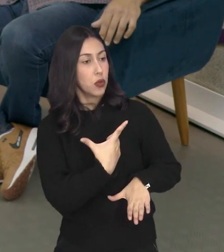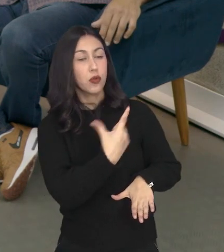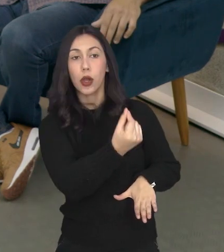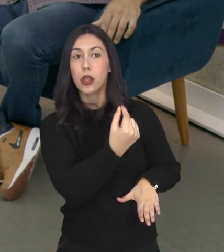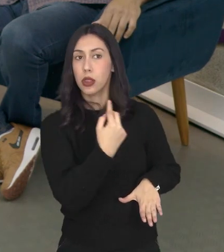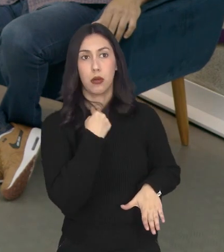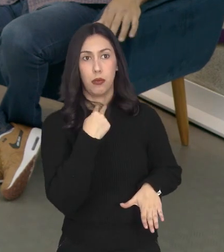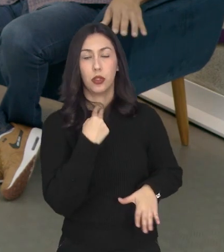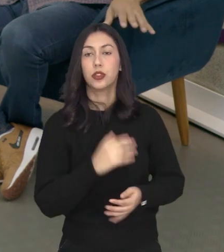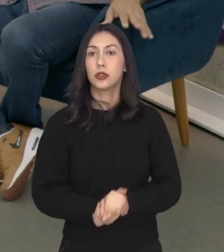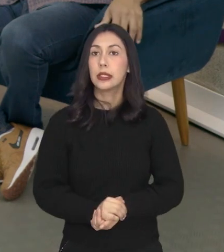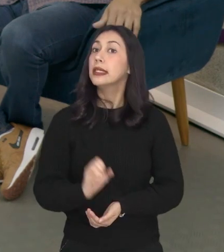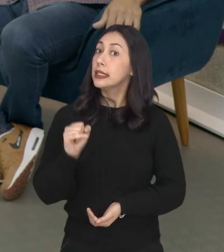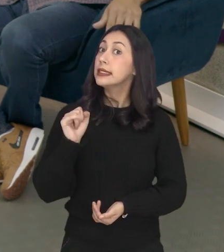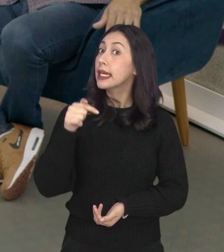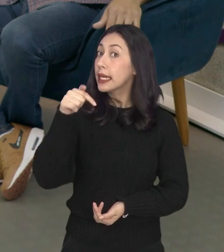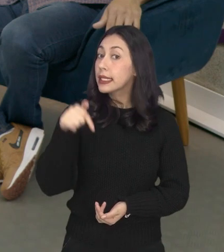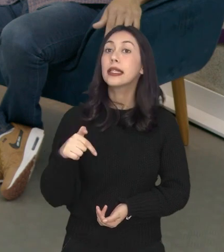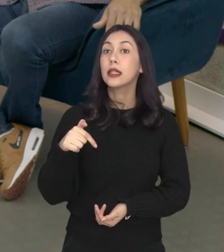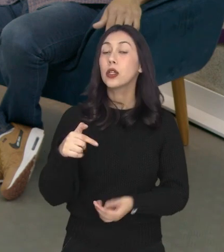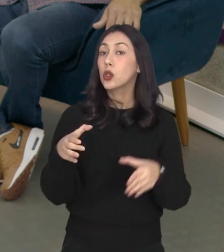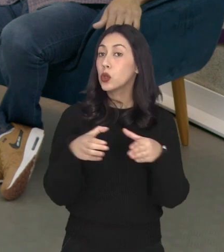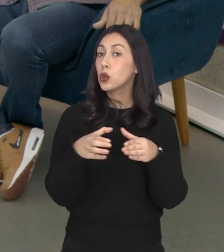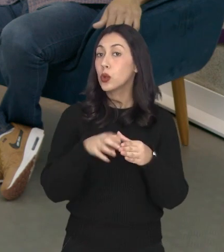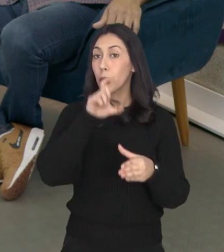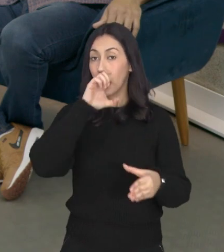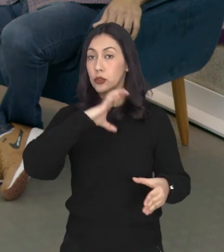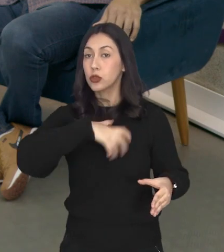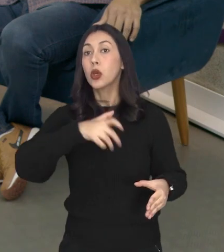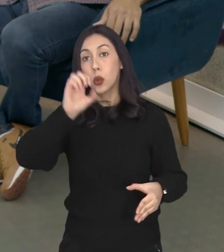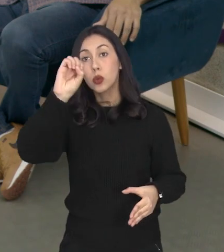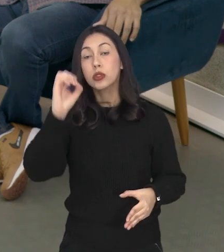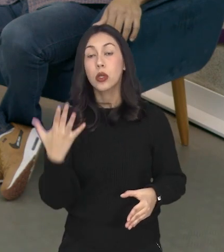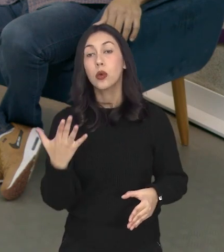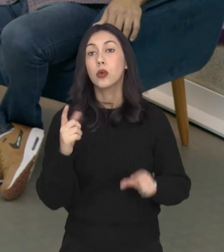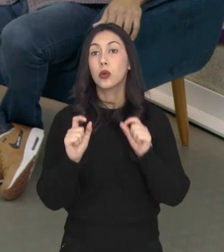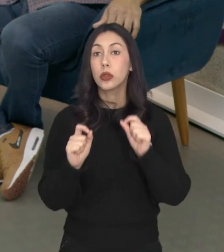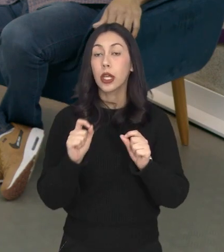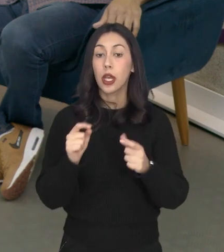sozinho. Isso, não pode. Aconteceu conosco agora, né? Aqui no próprio clube.